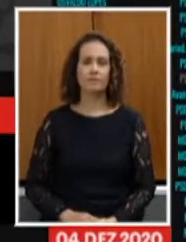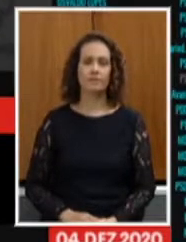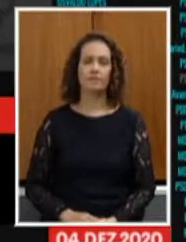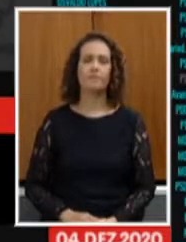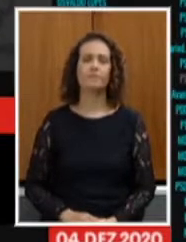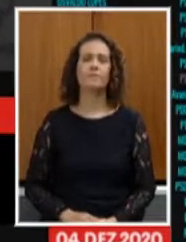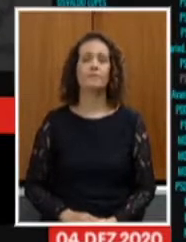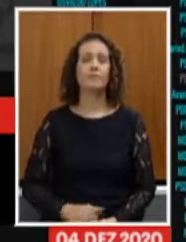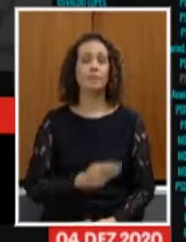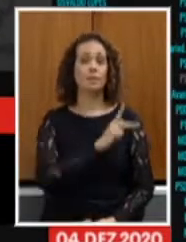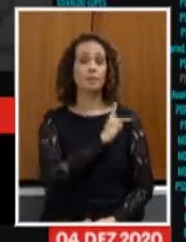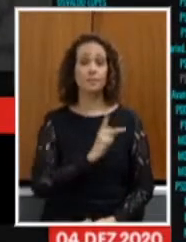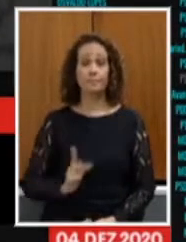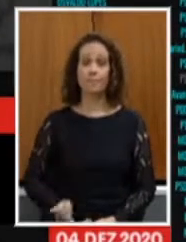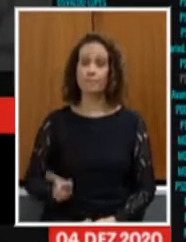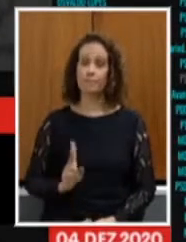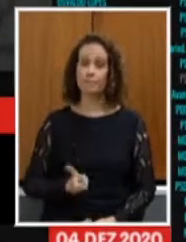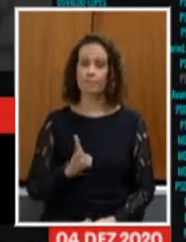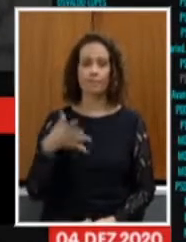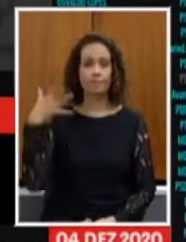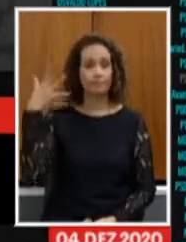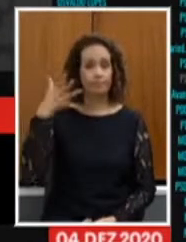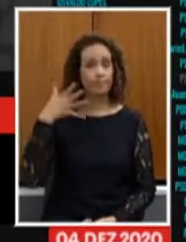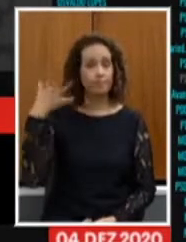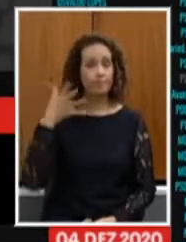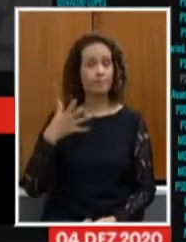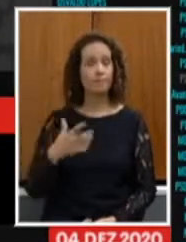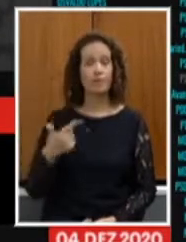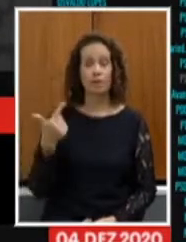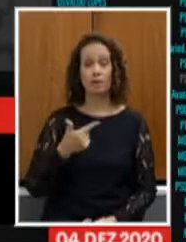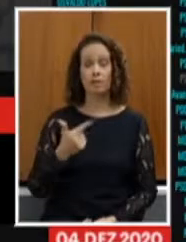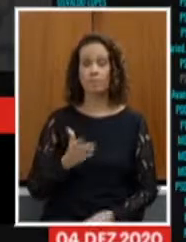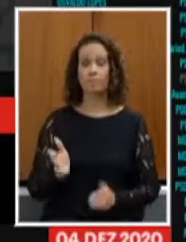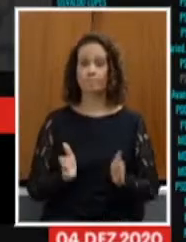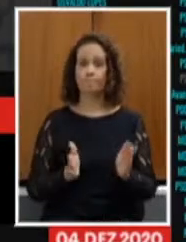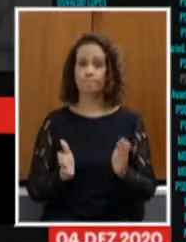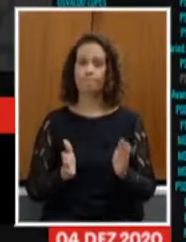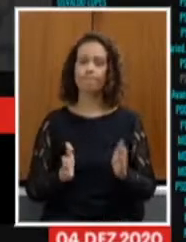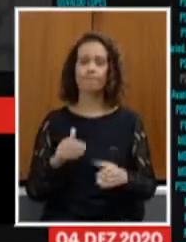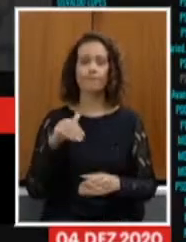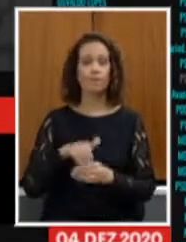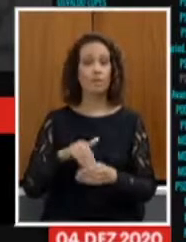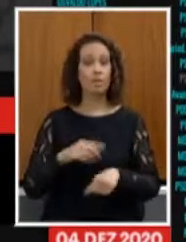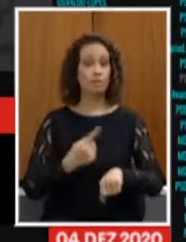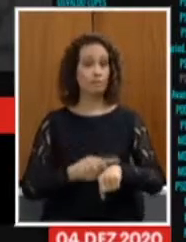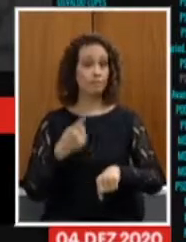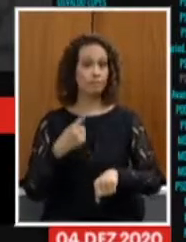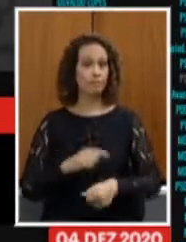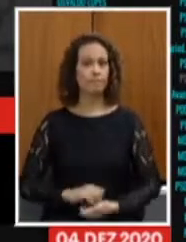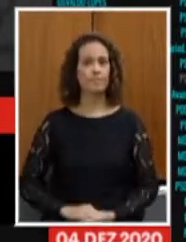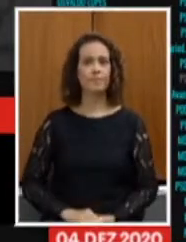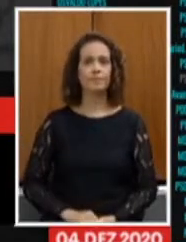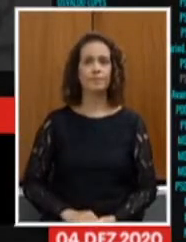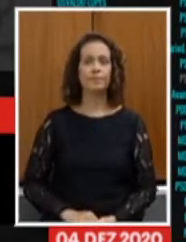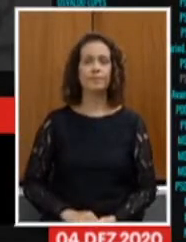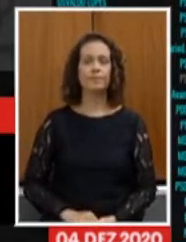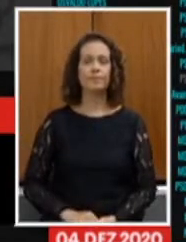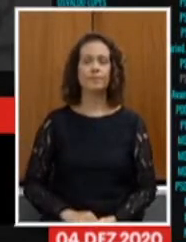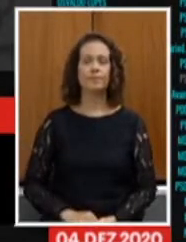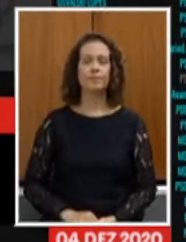A presidência vai proceder à segunda chamada de votação. Em votação.